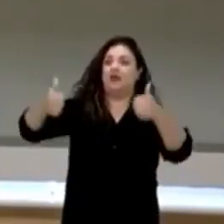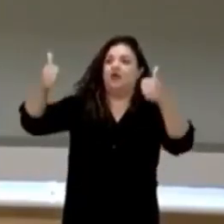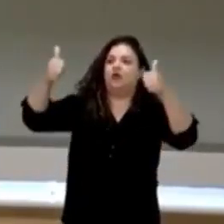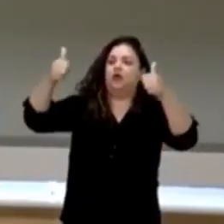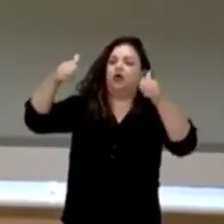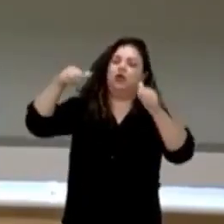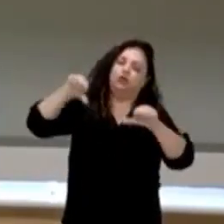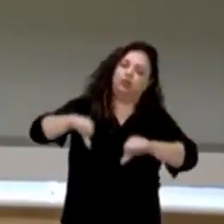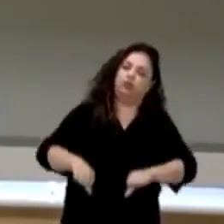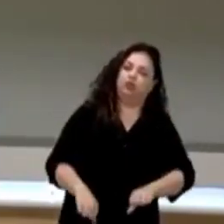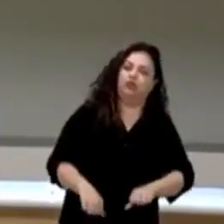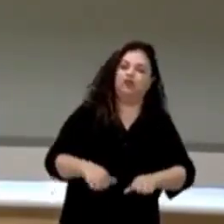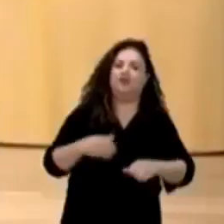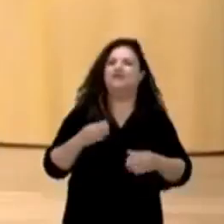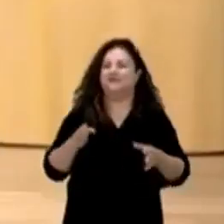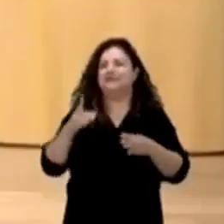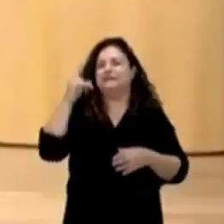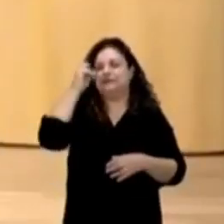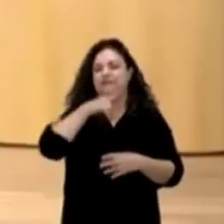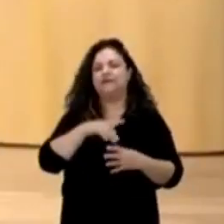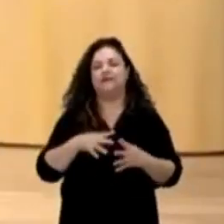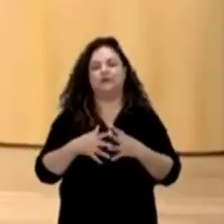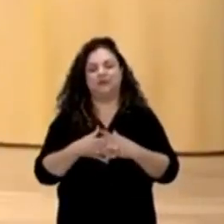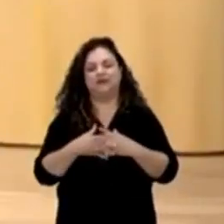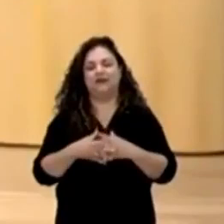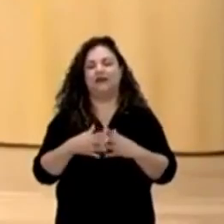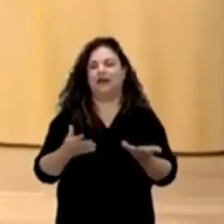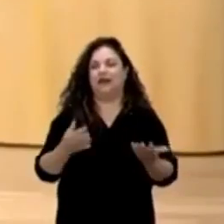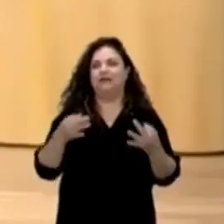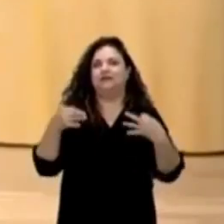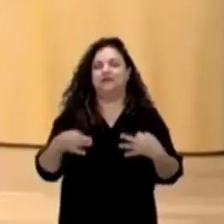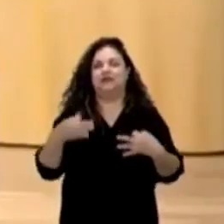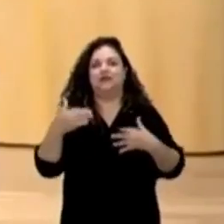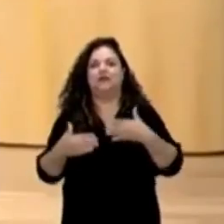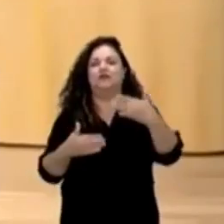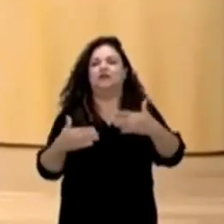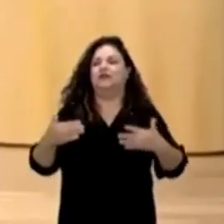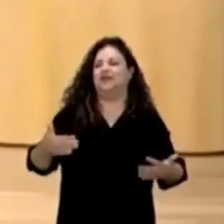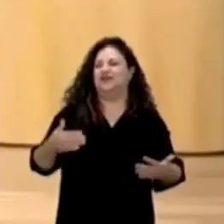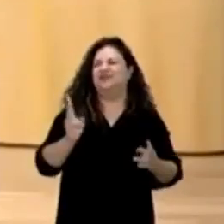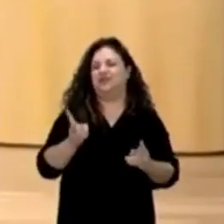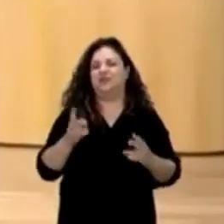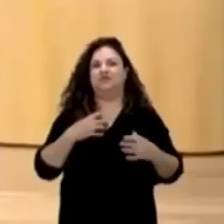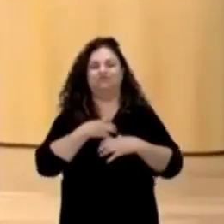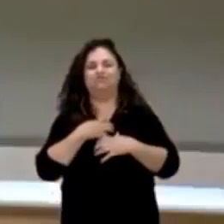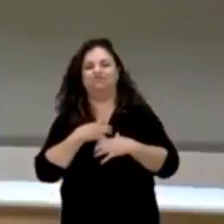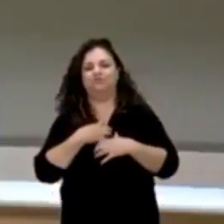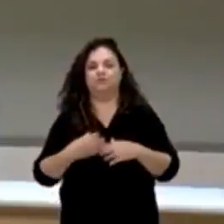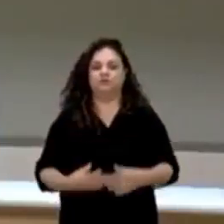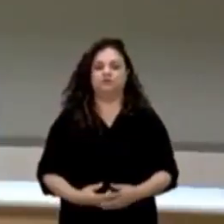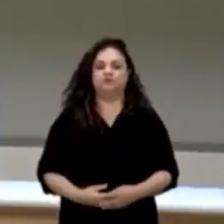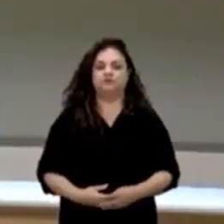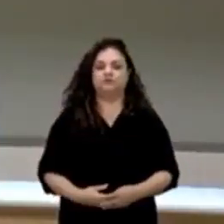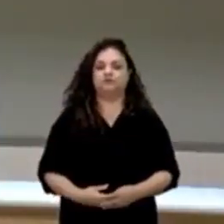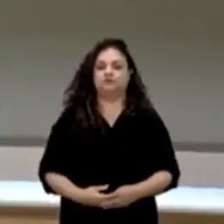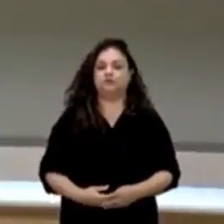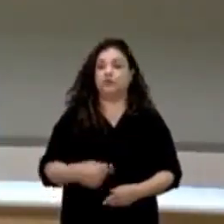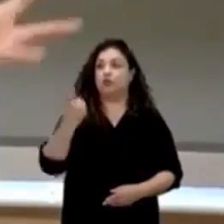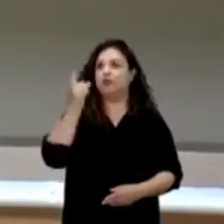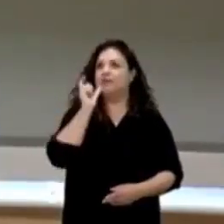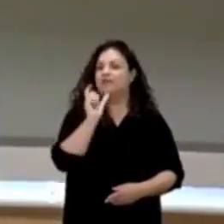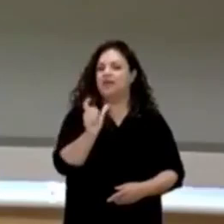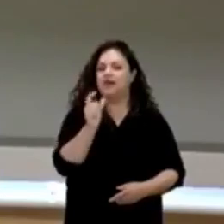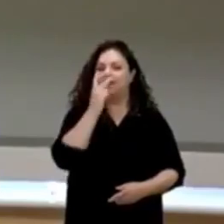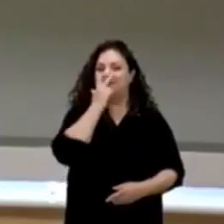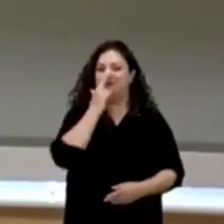aí o que a gente faz? Então, complicado. É, muitas incertezas. Eu acho que uma definição muito, em uma palavra para